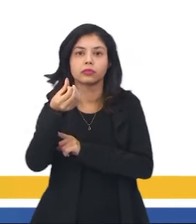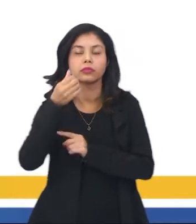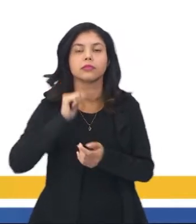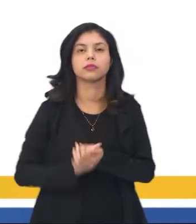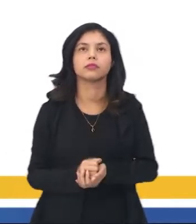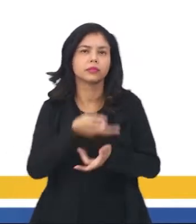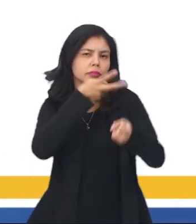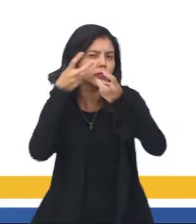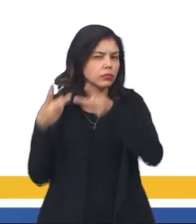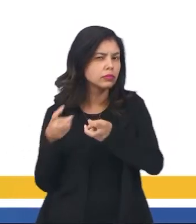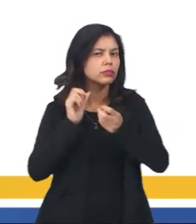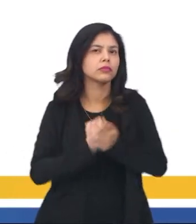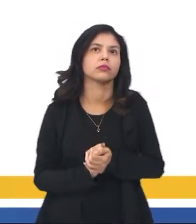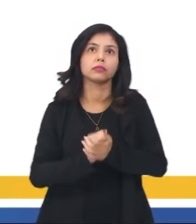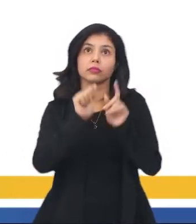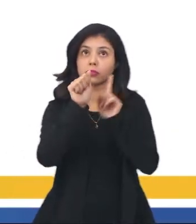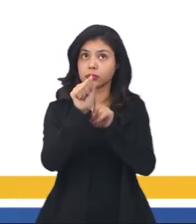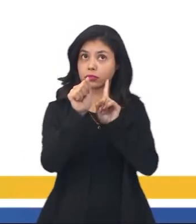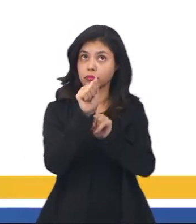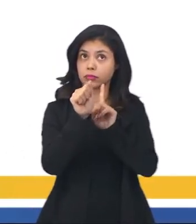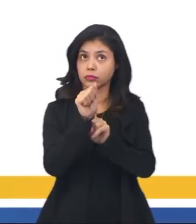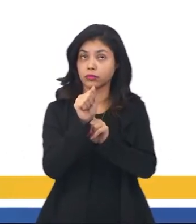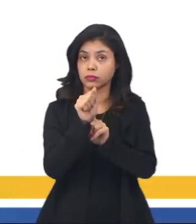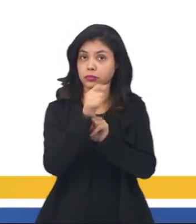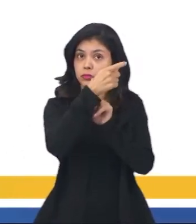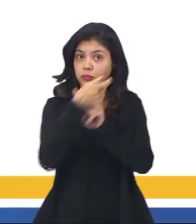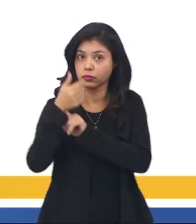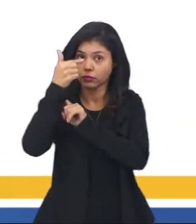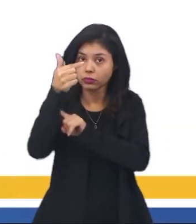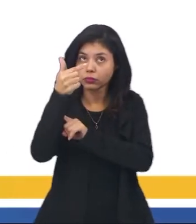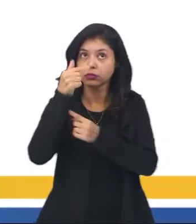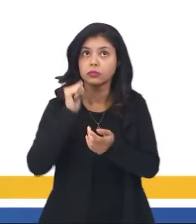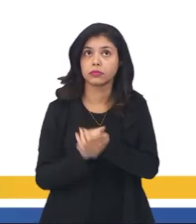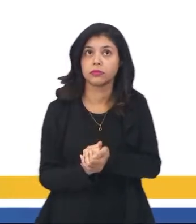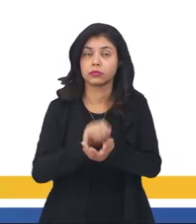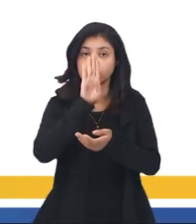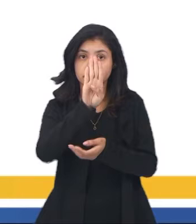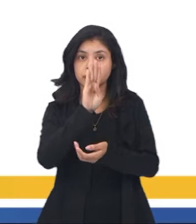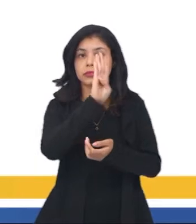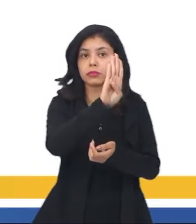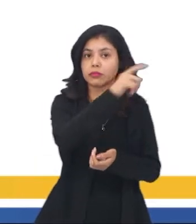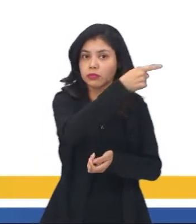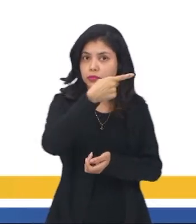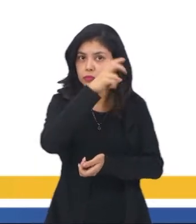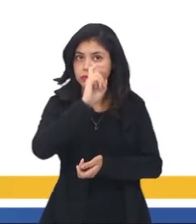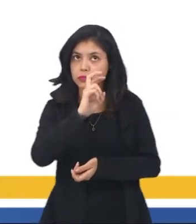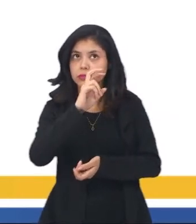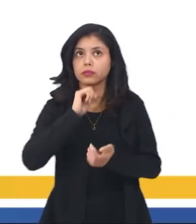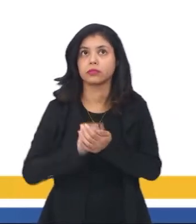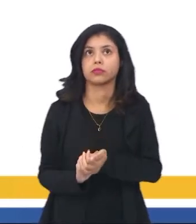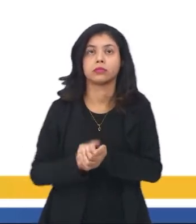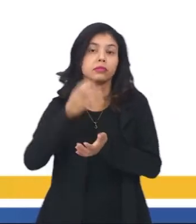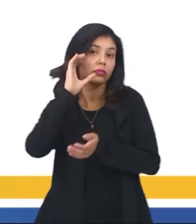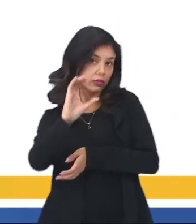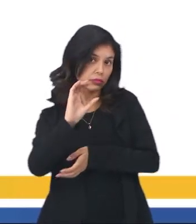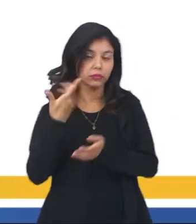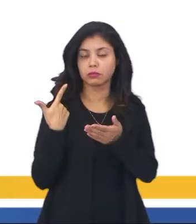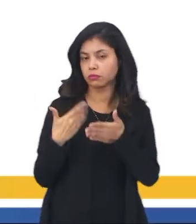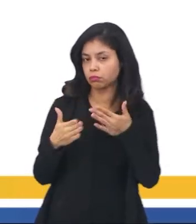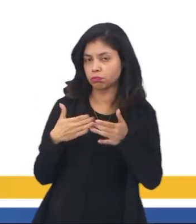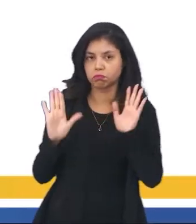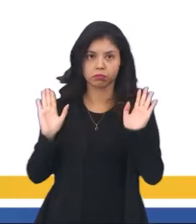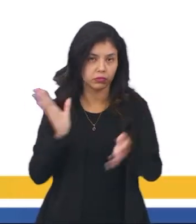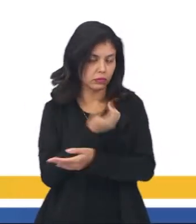6. Percebam que o a é aquele que está com x², o b é aquele que está com x e o c é o termo